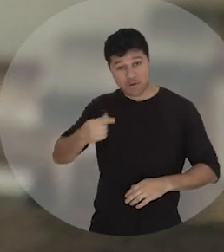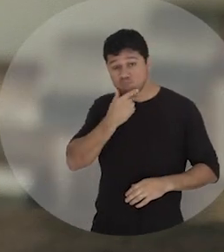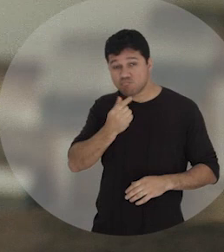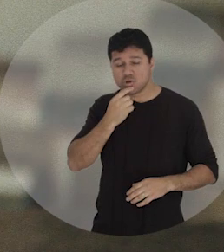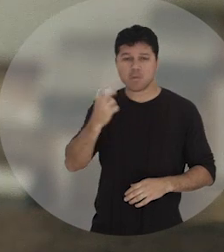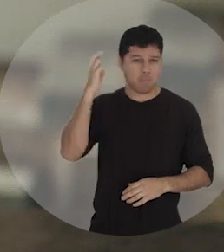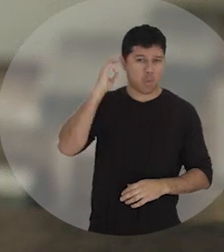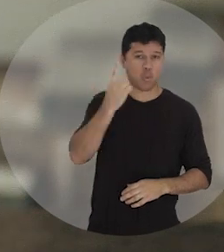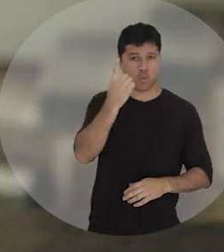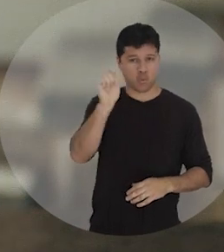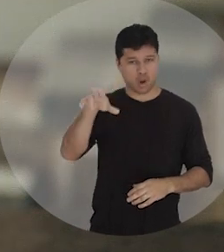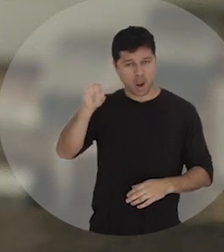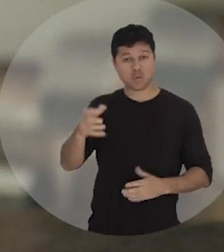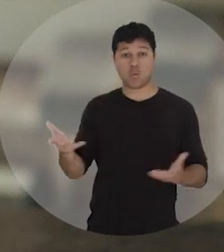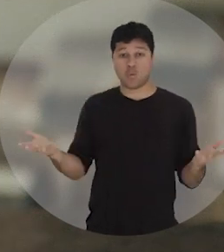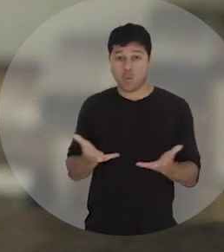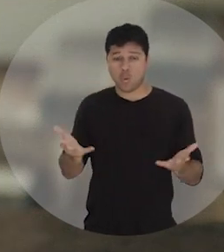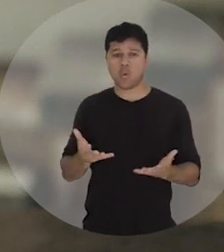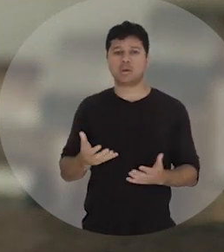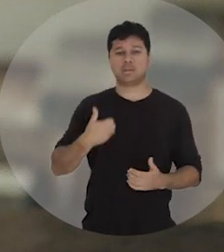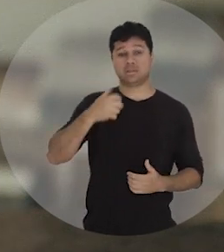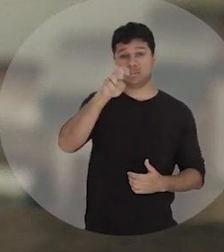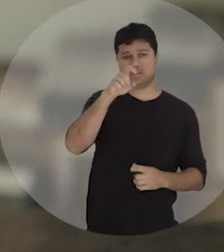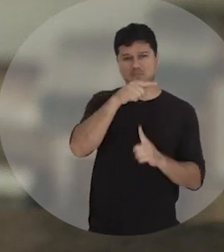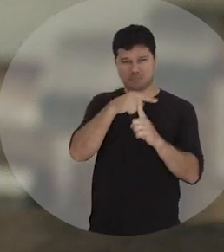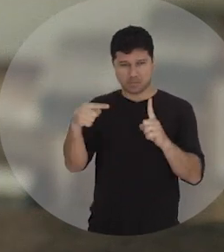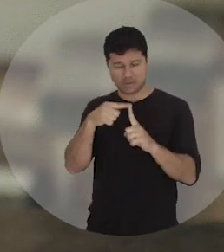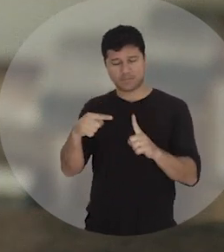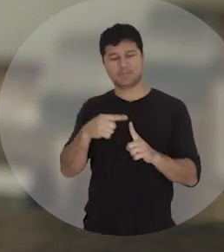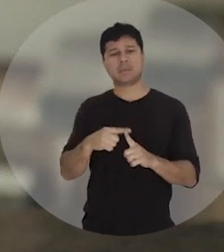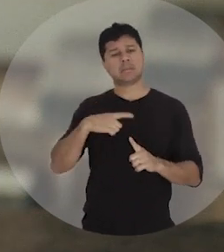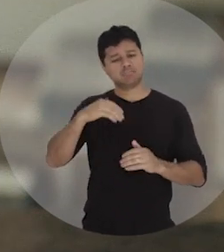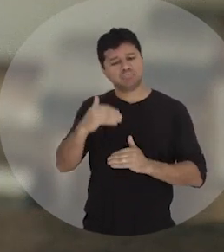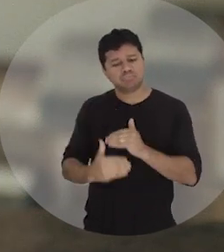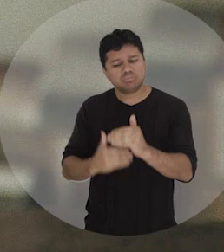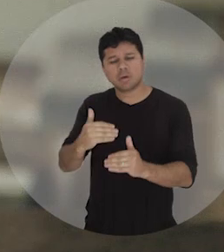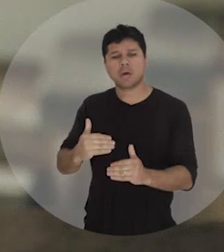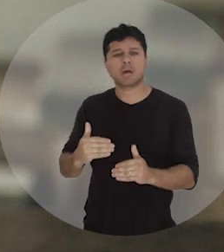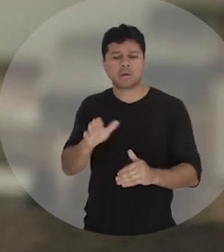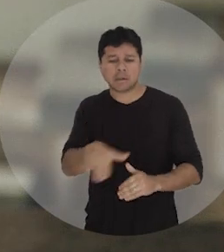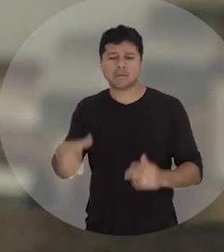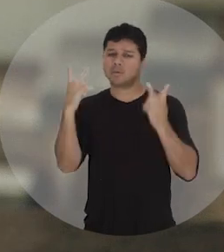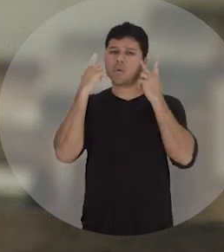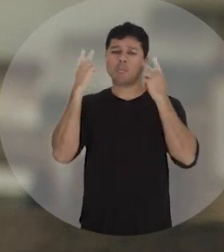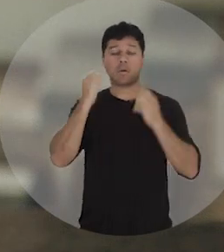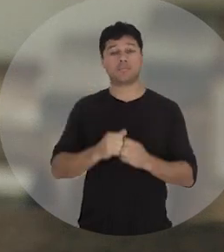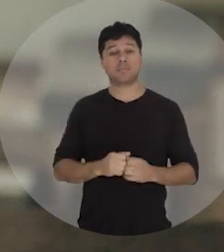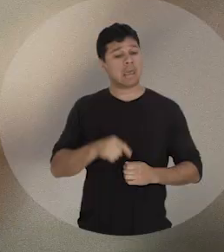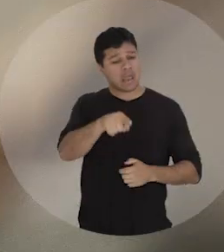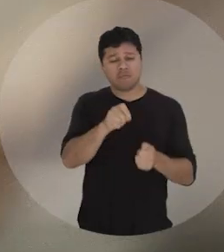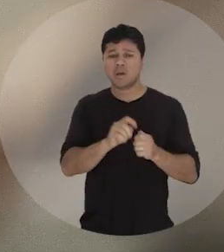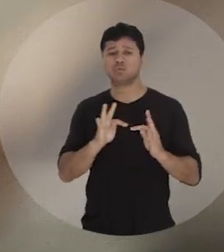protetizado com um ano. Hoje ele tem cinco anos e meio e tem o desenvolvimento de uma criança